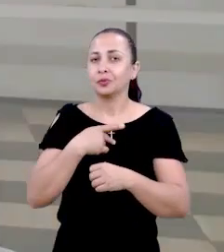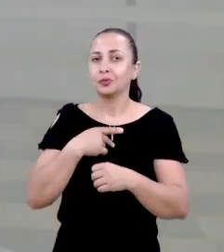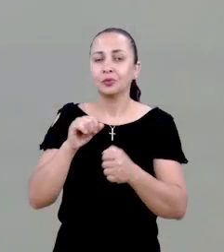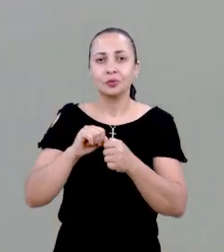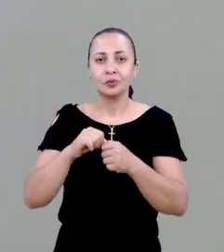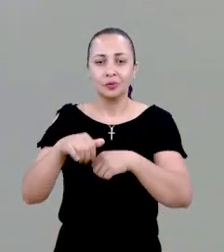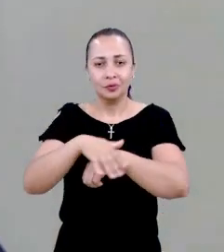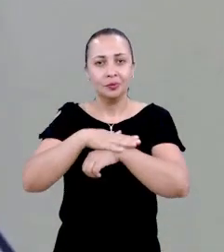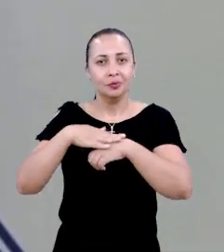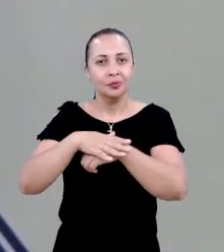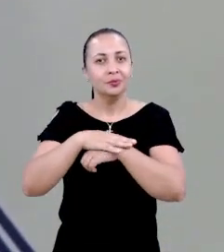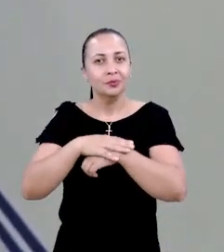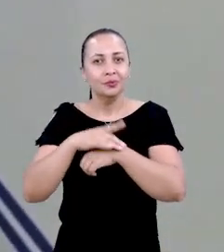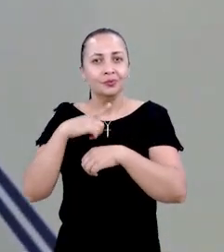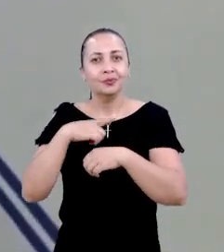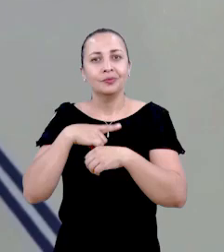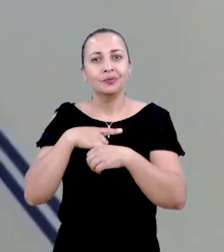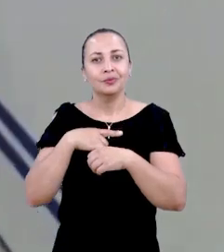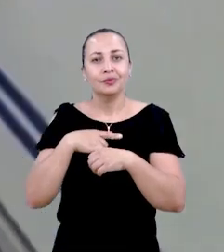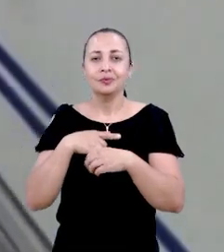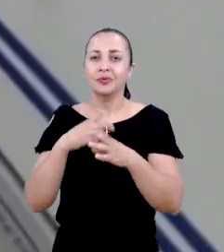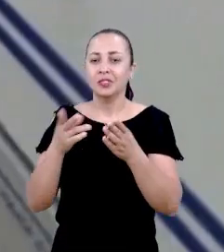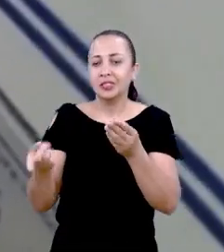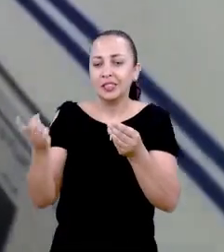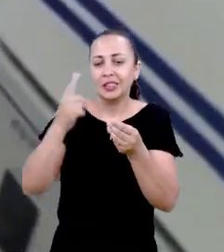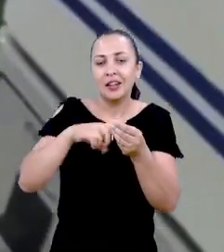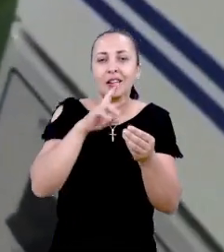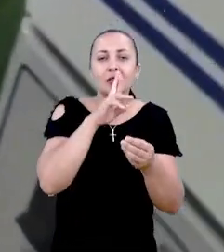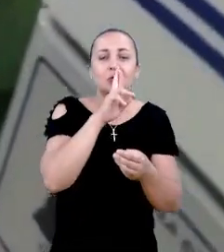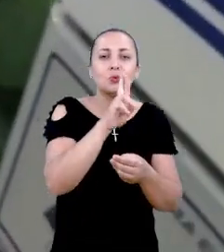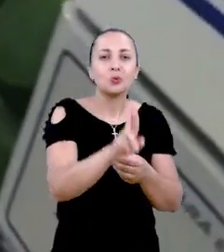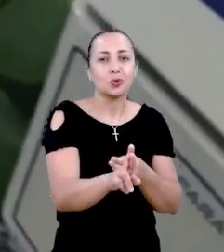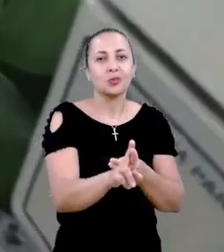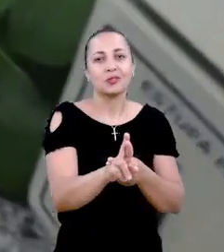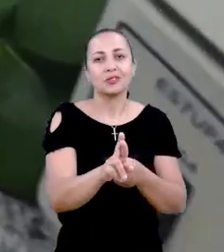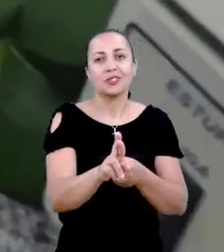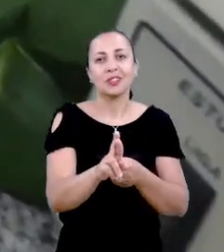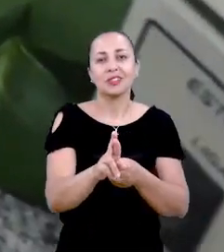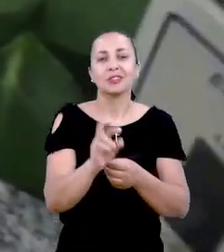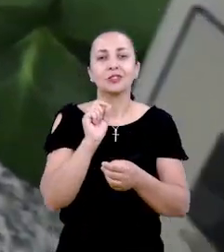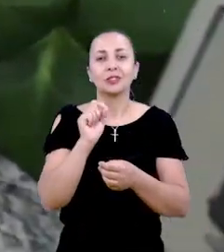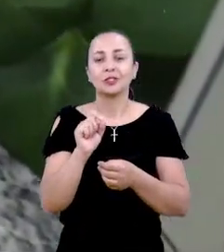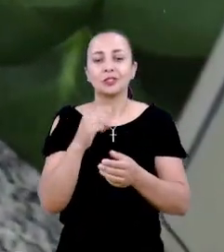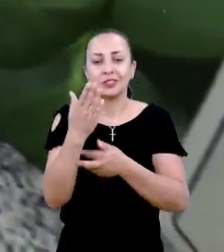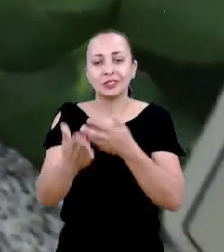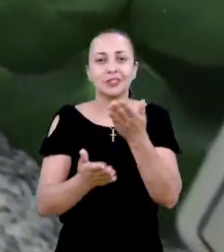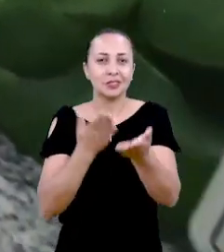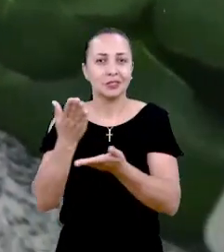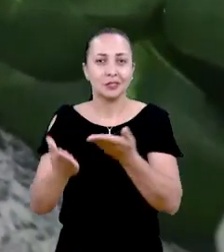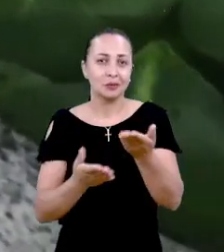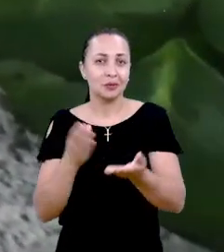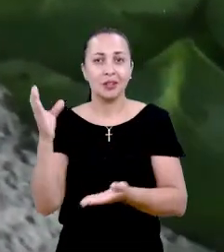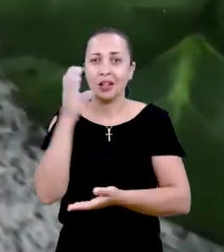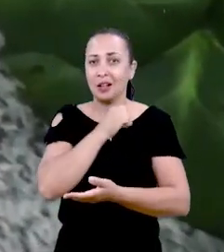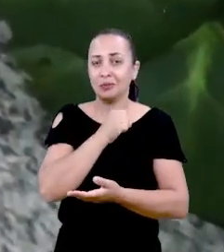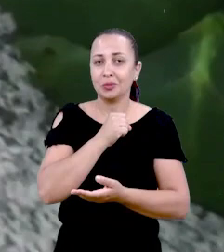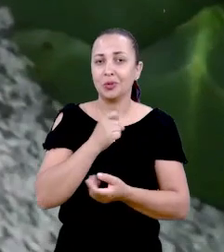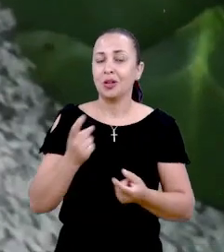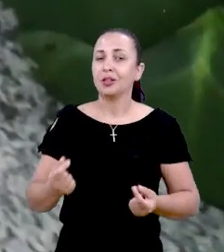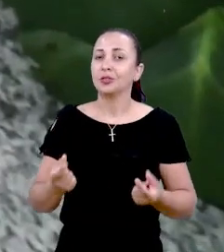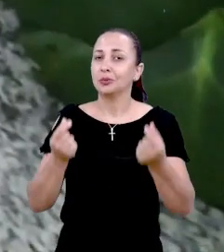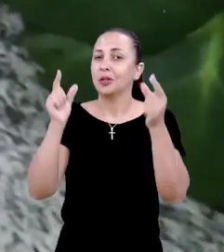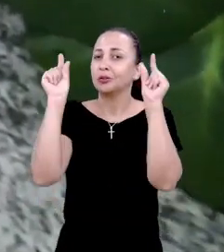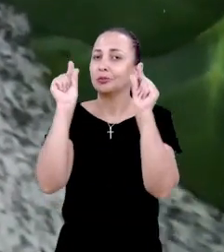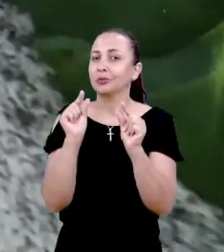um creme que traga esse resultado, um resultado de tratamento rápido e de